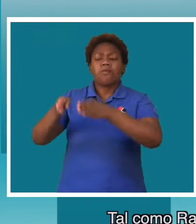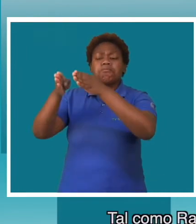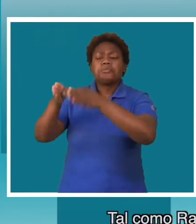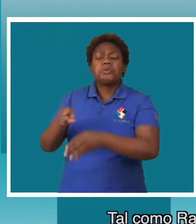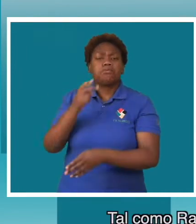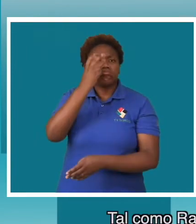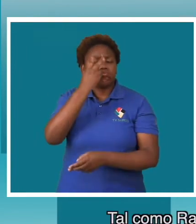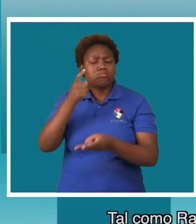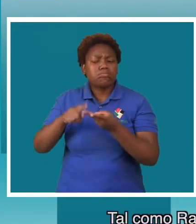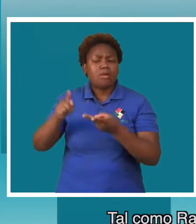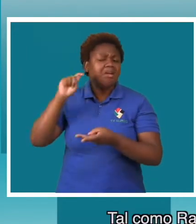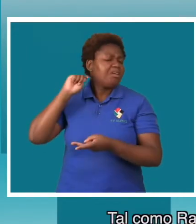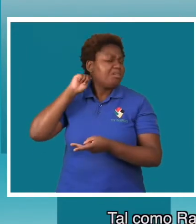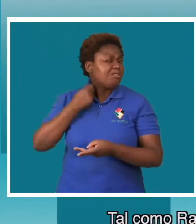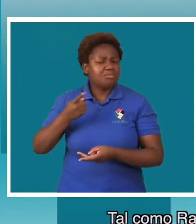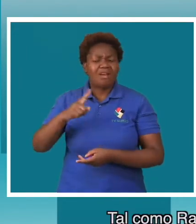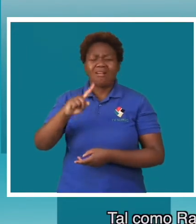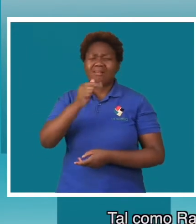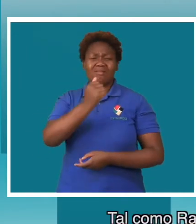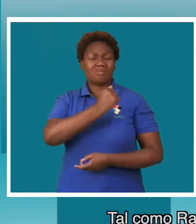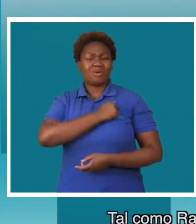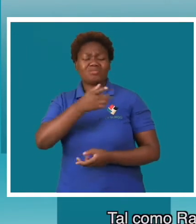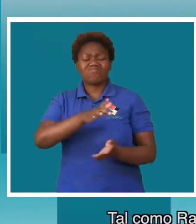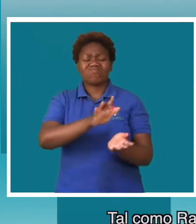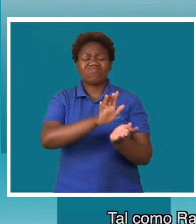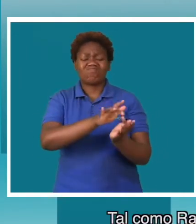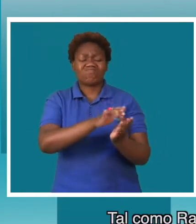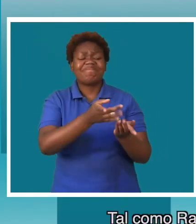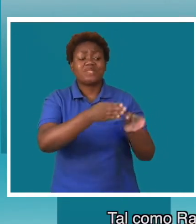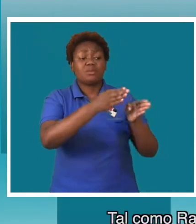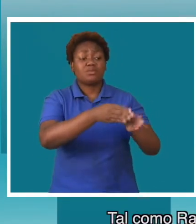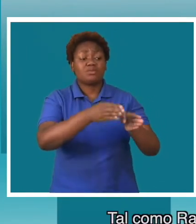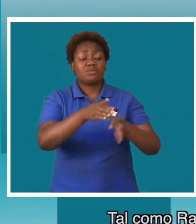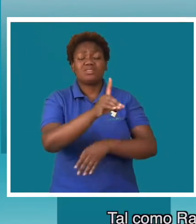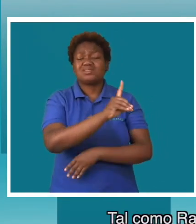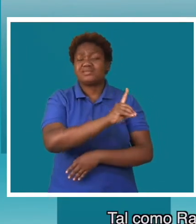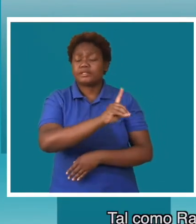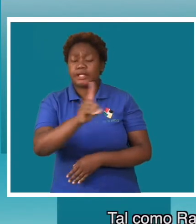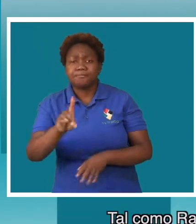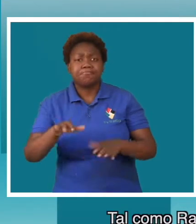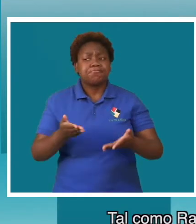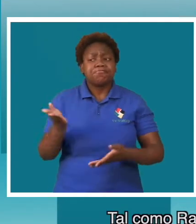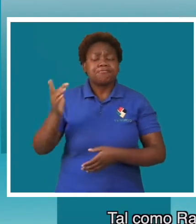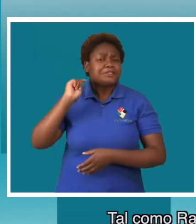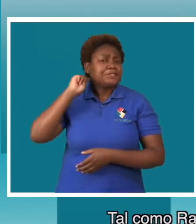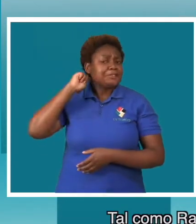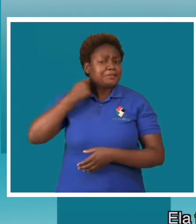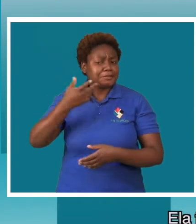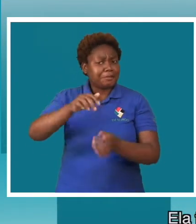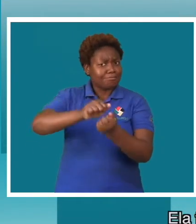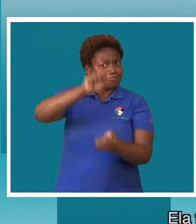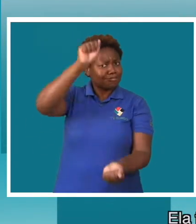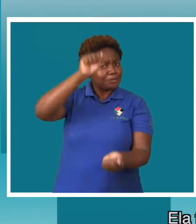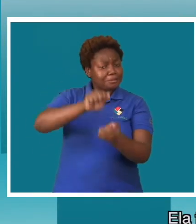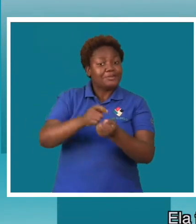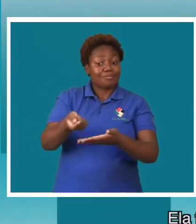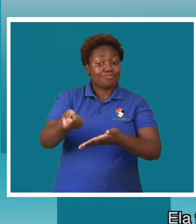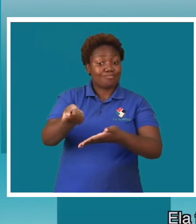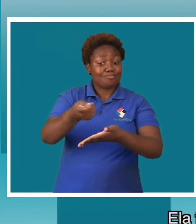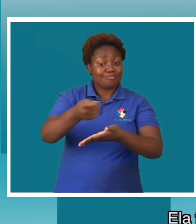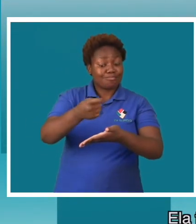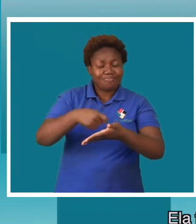Tal como Rafael Bata, Iris Filomena é contra a mendicidade da pessoa com deficiência. Ela formou-se